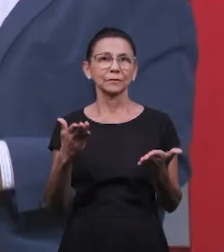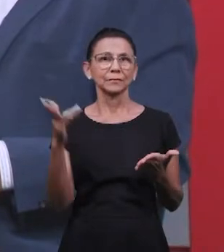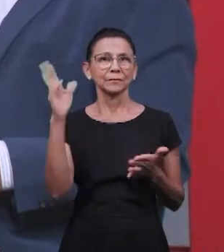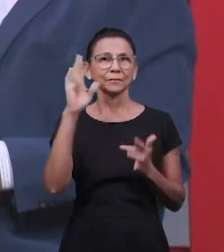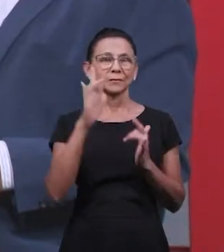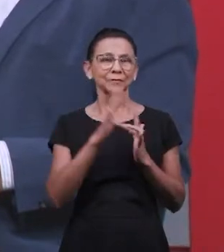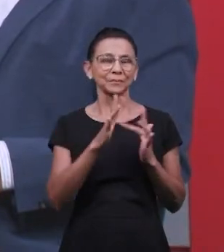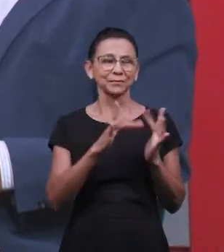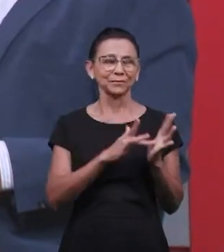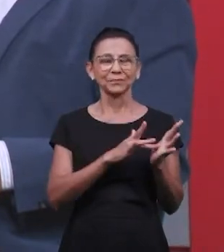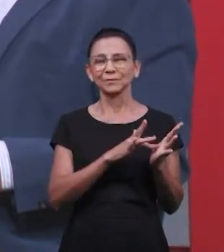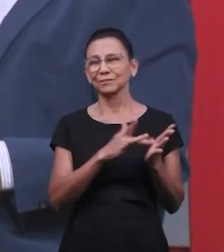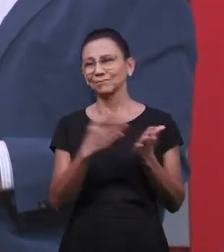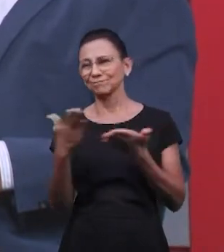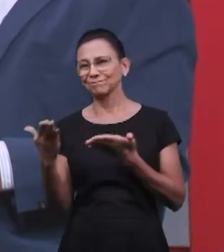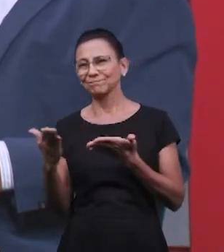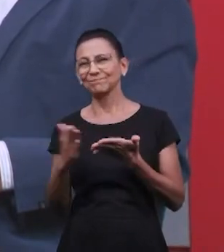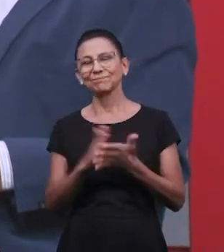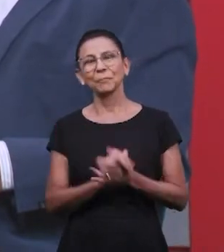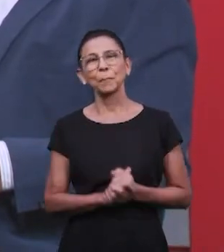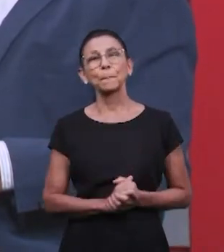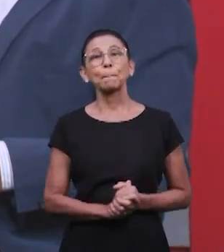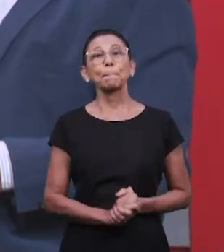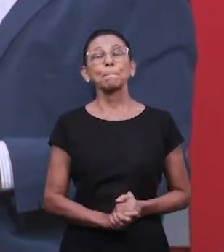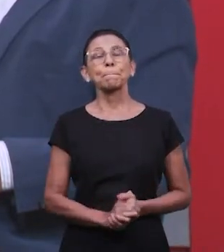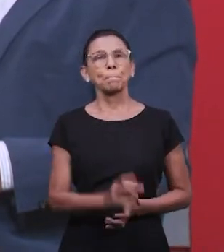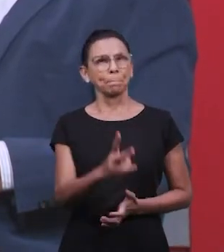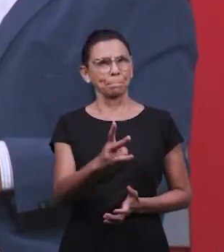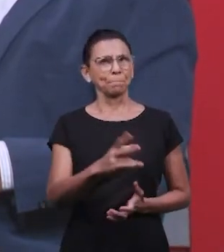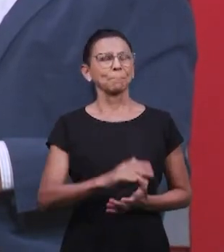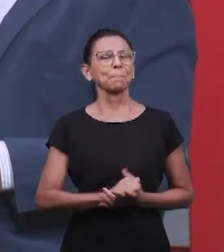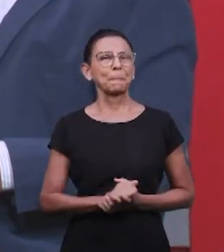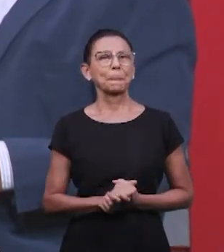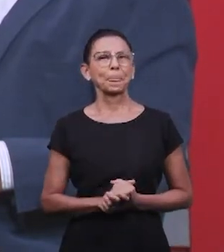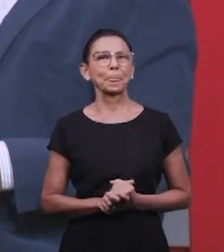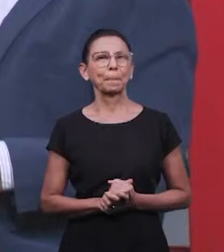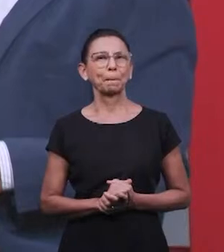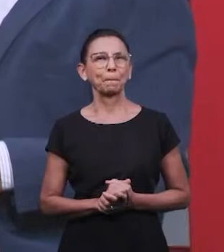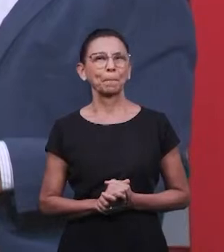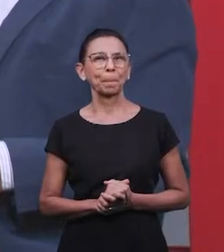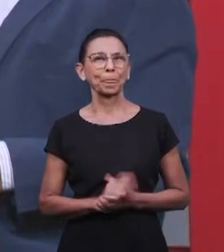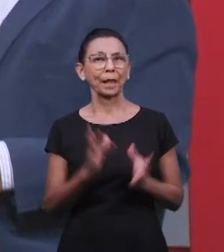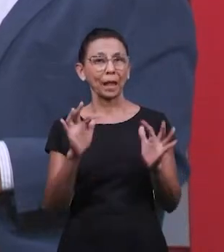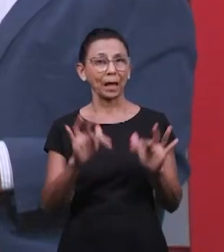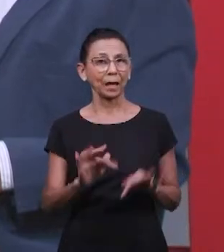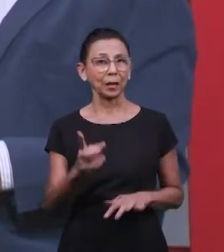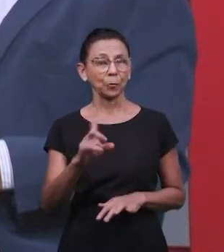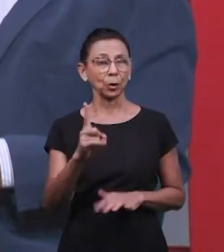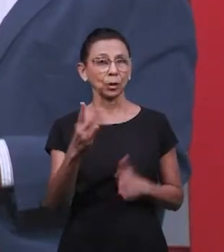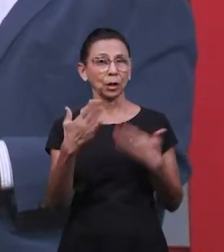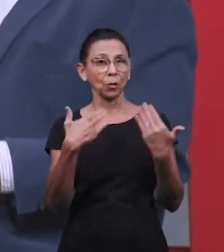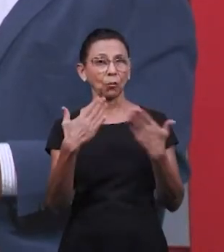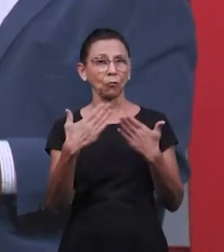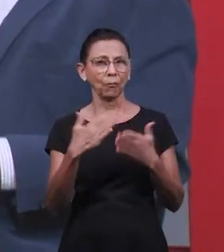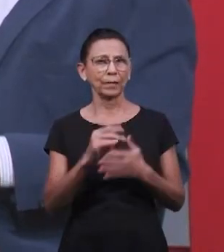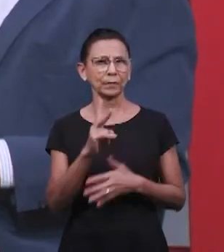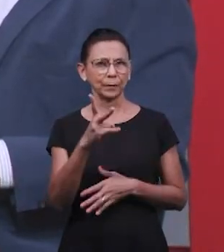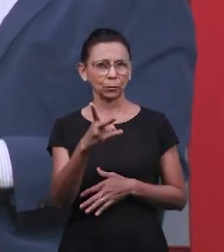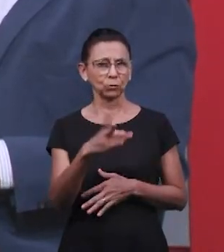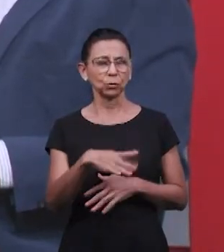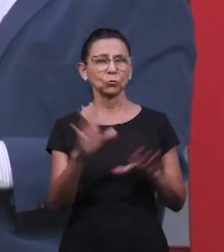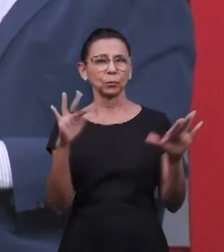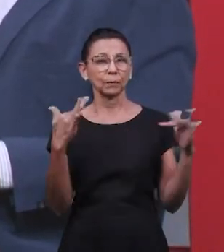paz do Senhor, e a gente continua, o papo não terminou aqui não, nós temos muita coisa a falar ainda sobre família